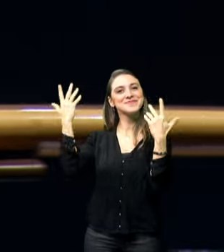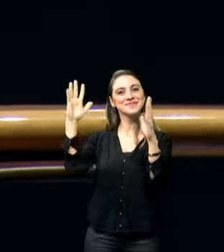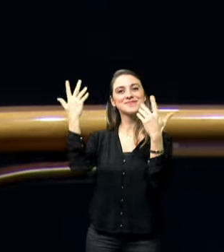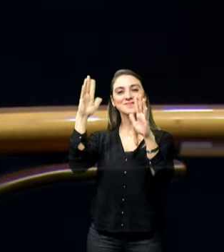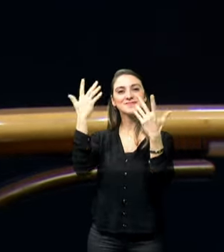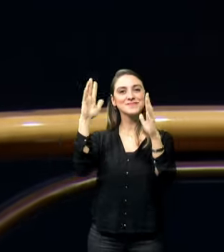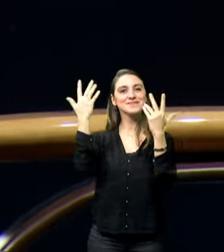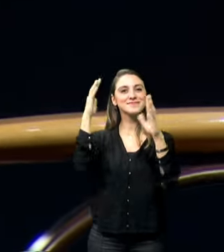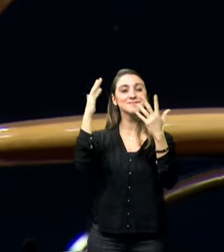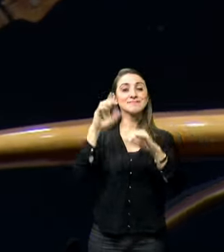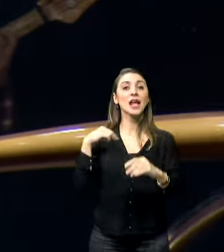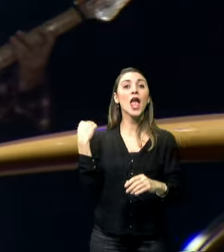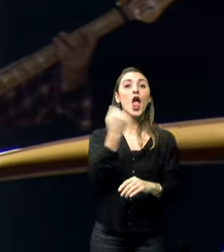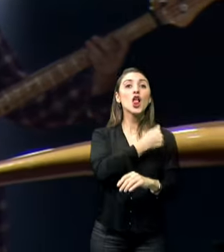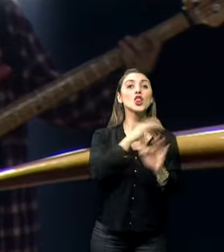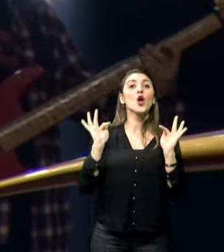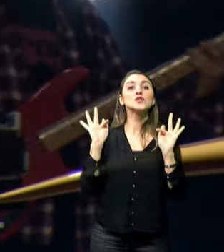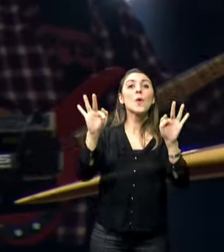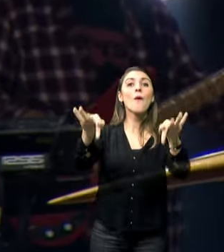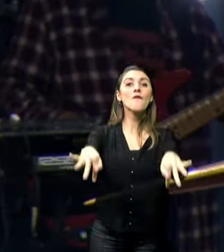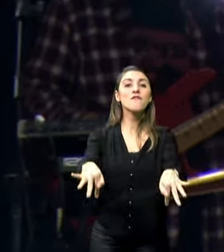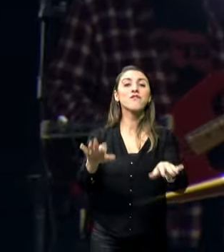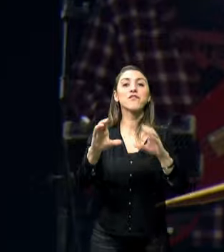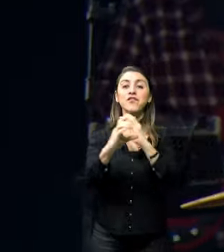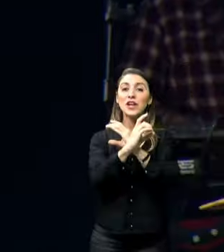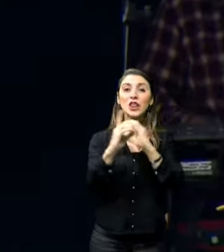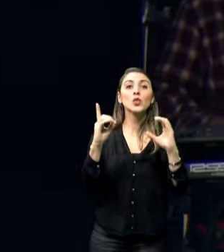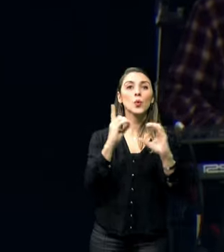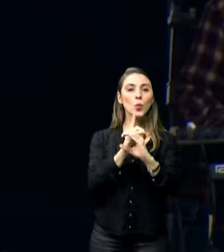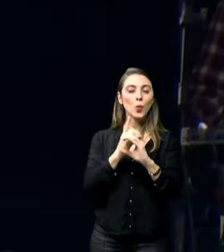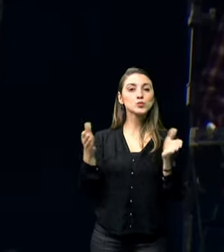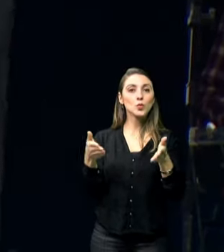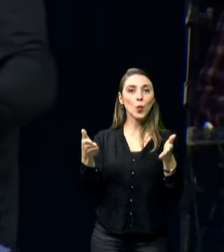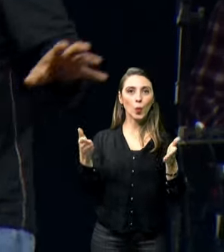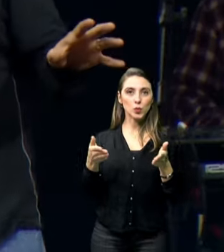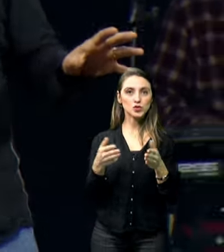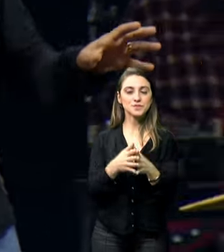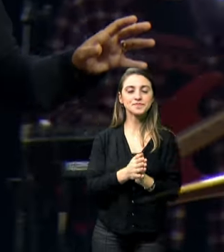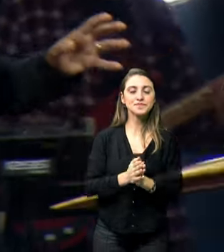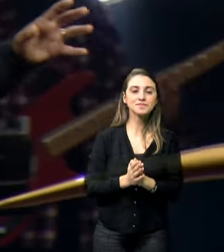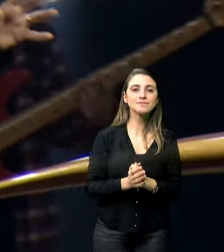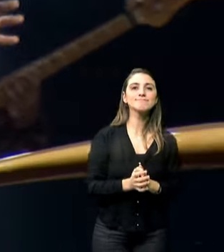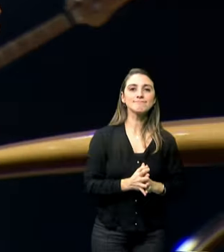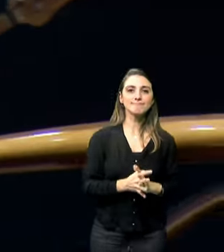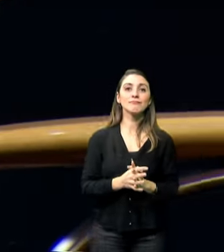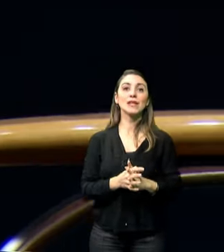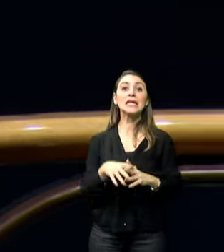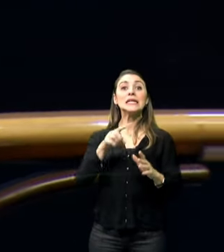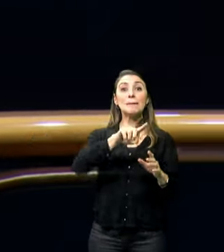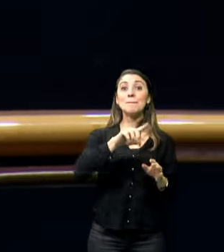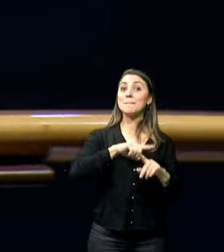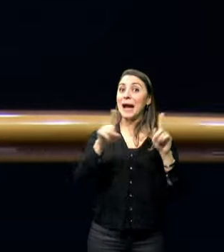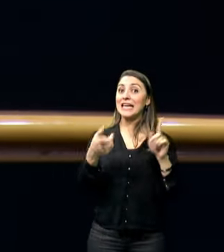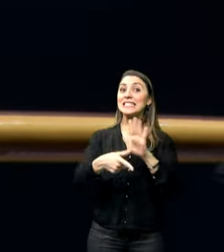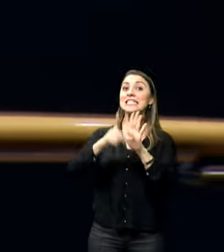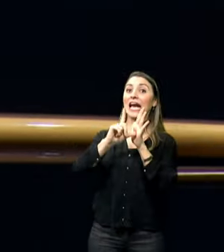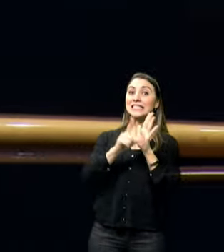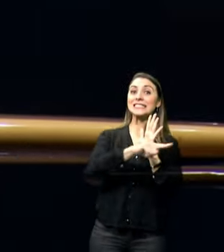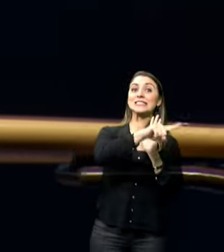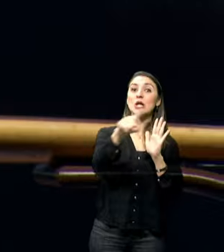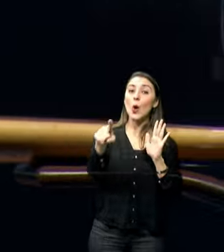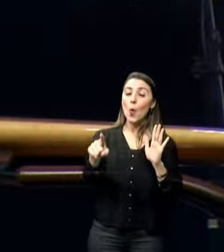Nós vamos encerrar o culto agora. E se você puder, você já deixa o nome com esse pessoal que está com o tablet. Aí todo mundo que tiver com o